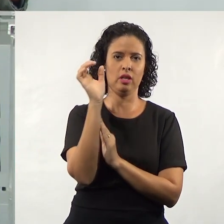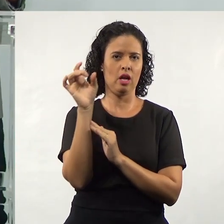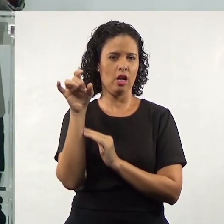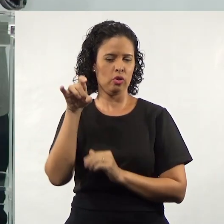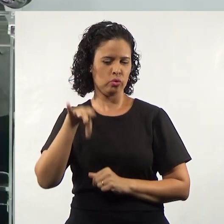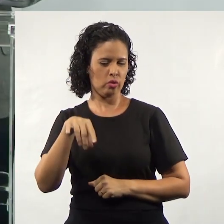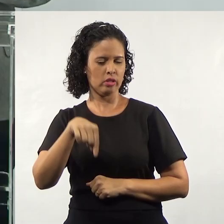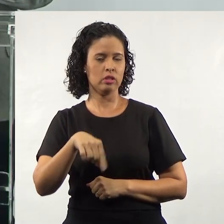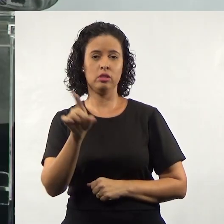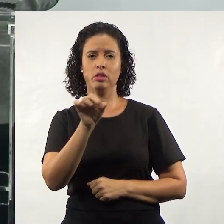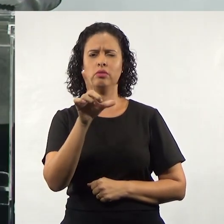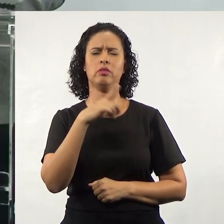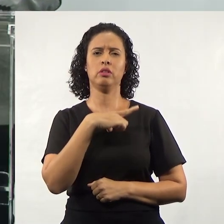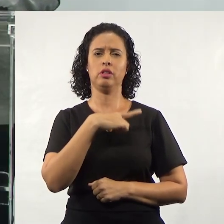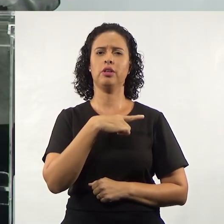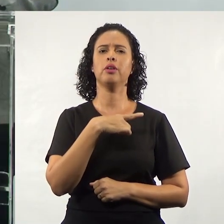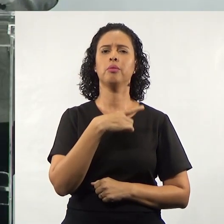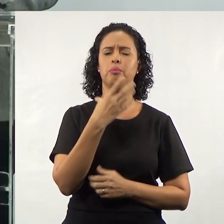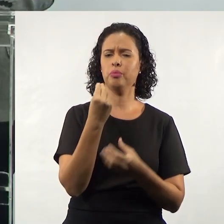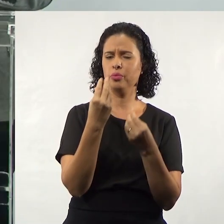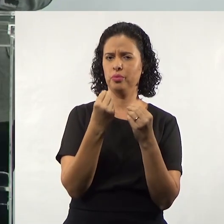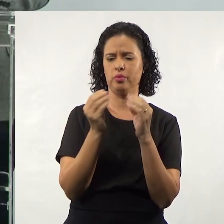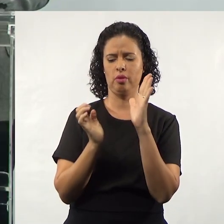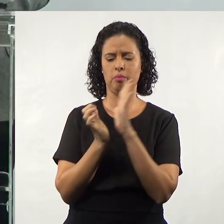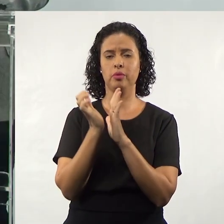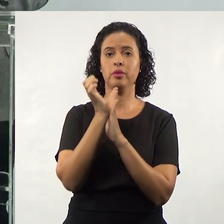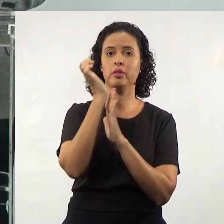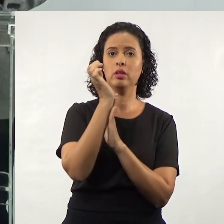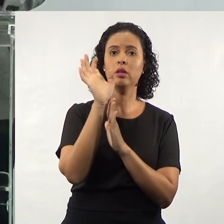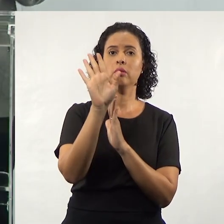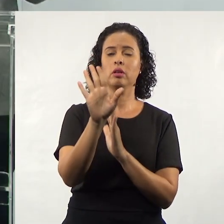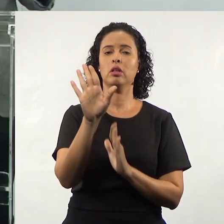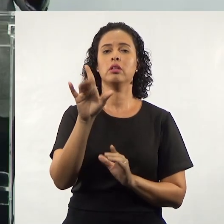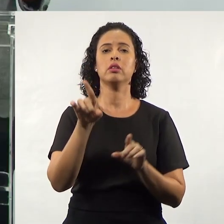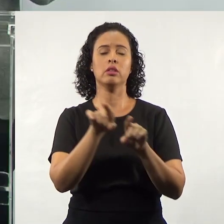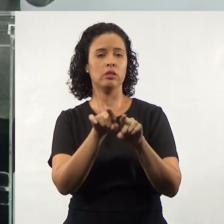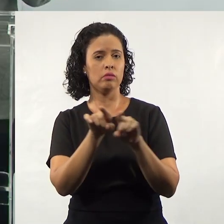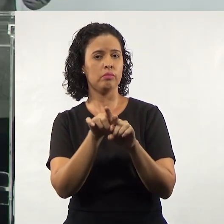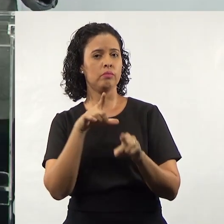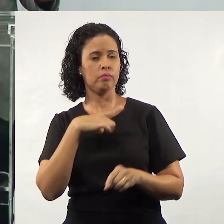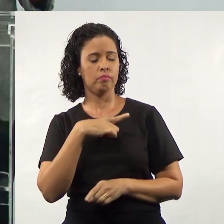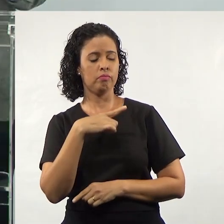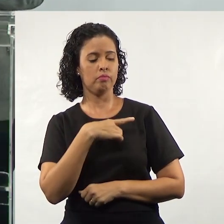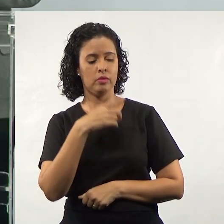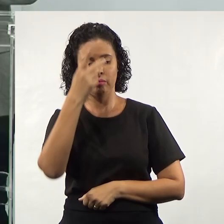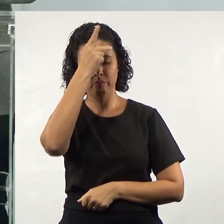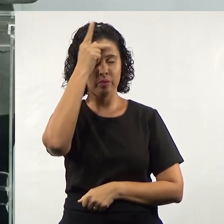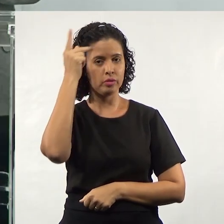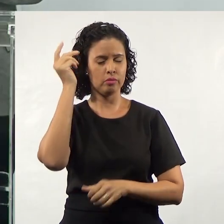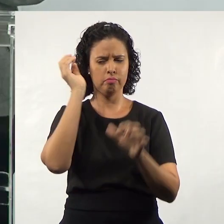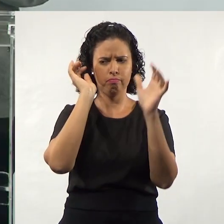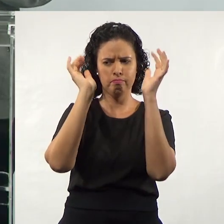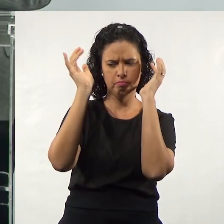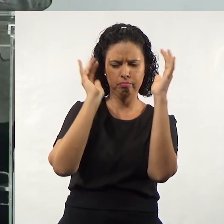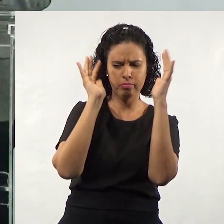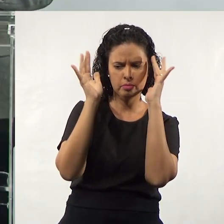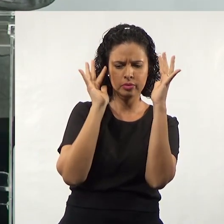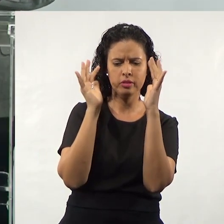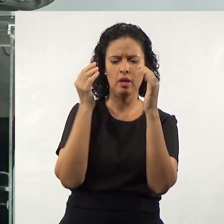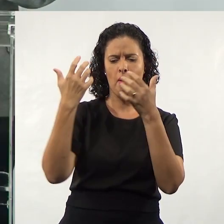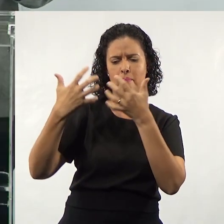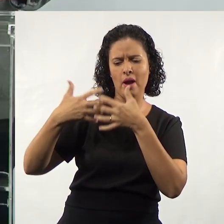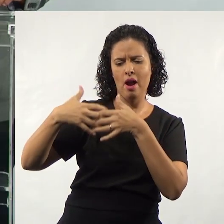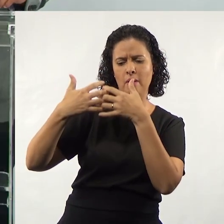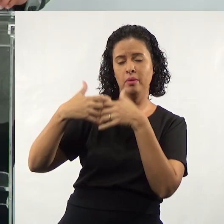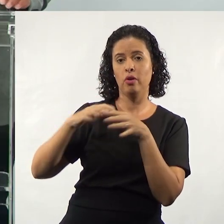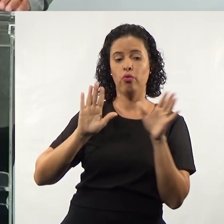no mundo, tá? Mas tem muita burocracia. Mas existem também pessoas, cabeças pensantes na administração pública